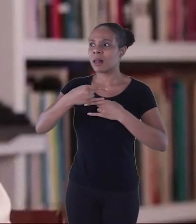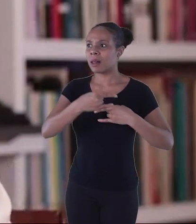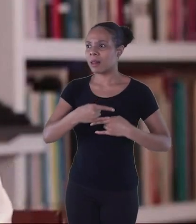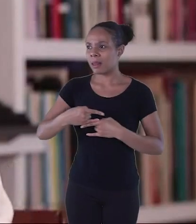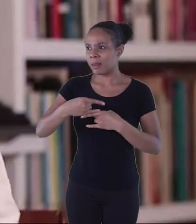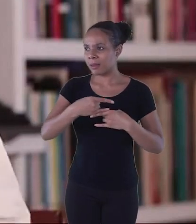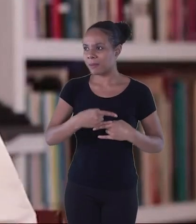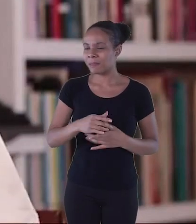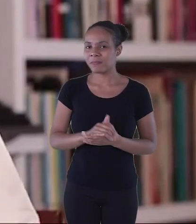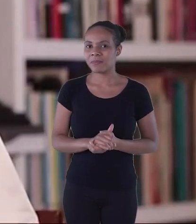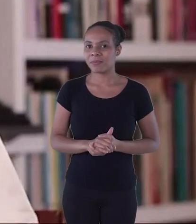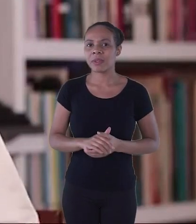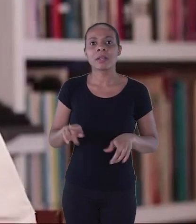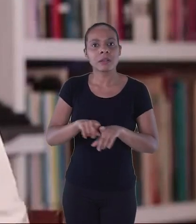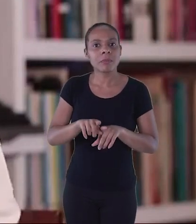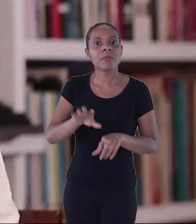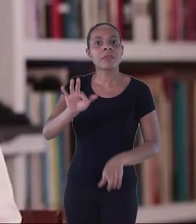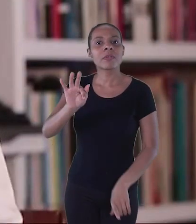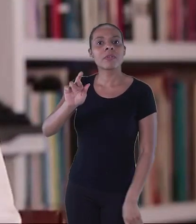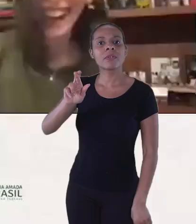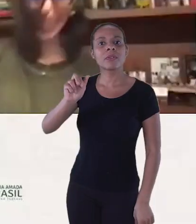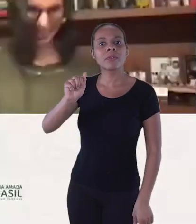Santos Gomes? Flávio, desculpa, Flávio.